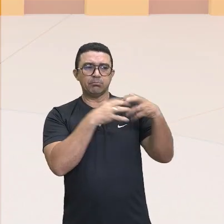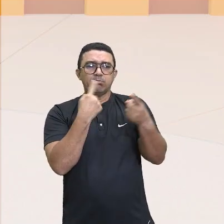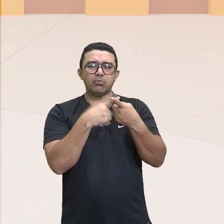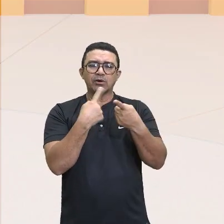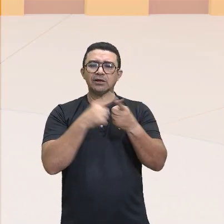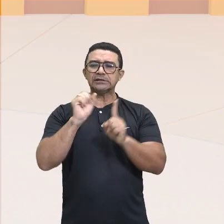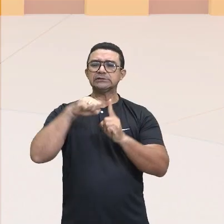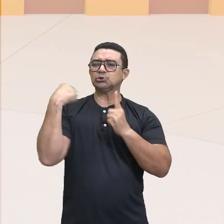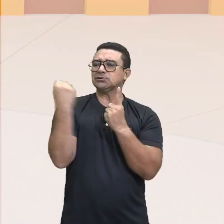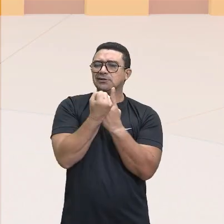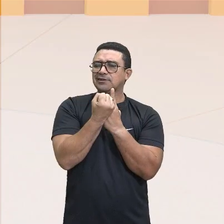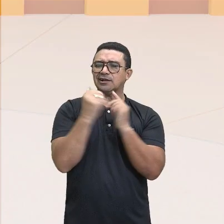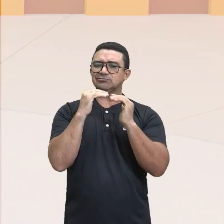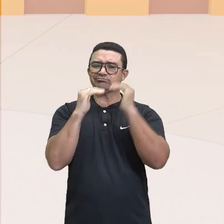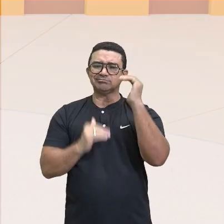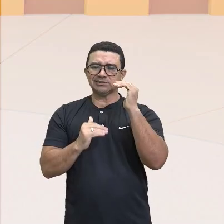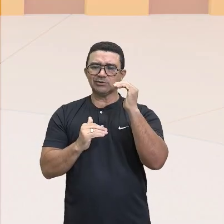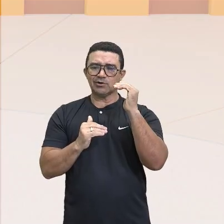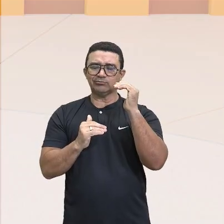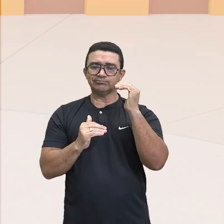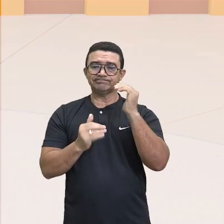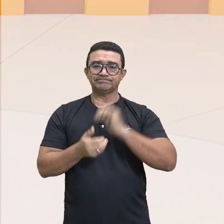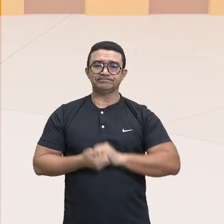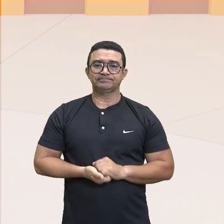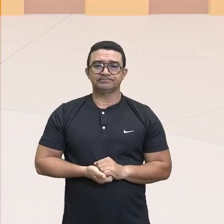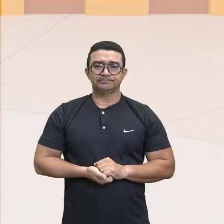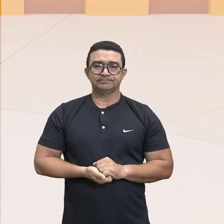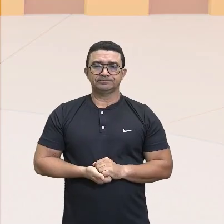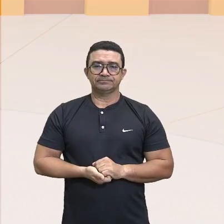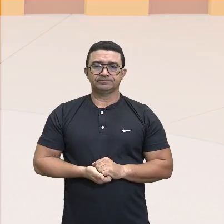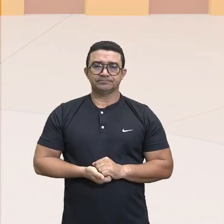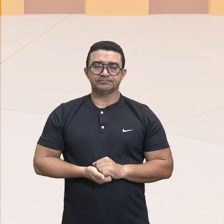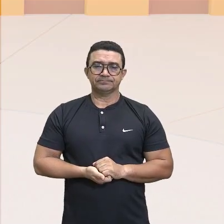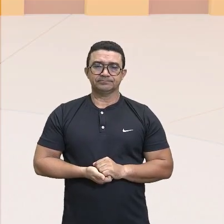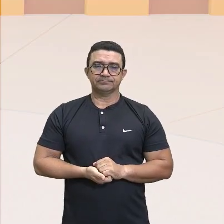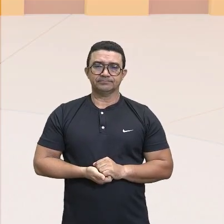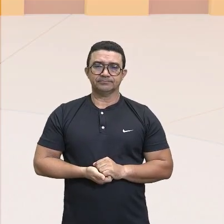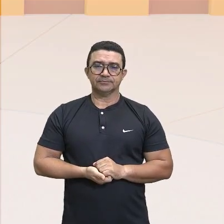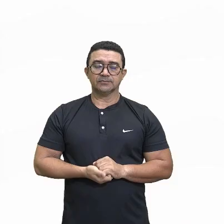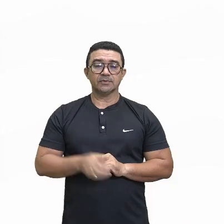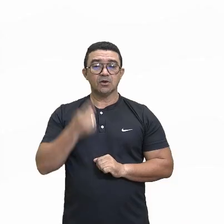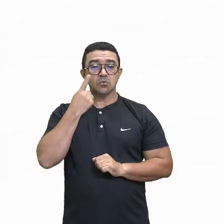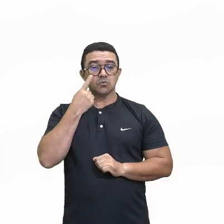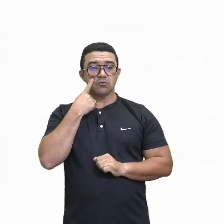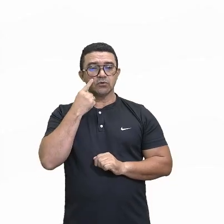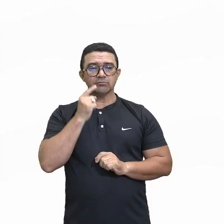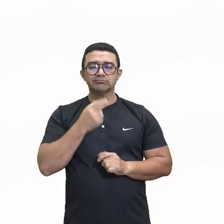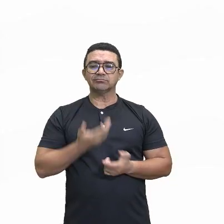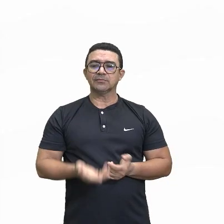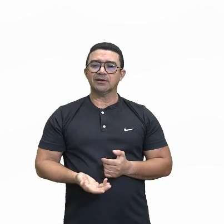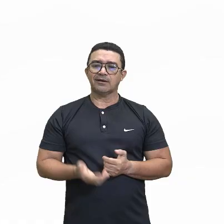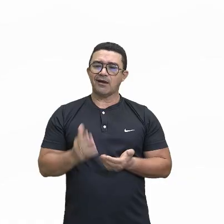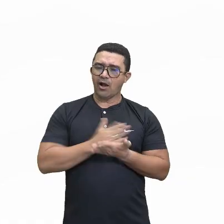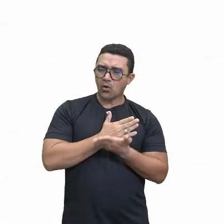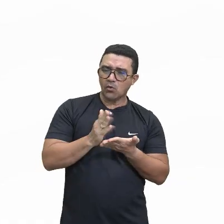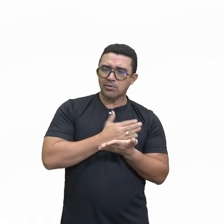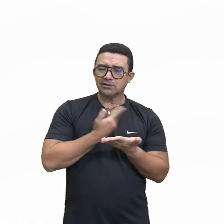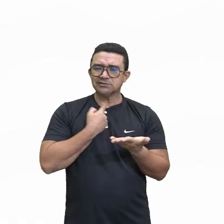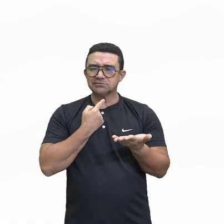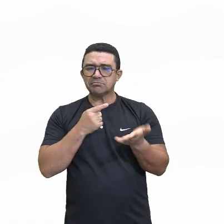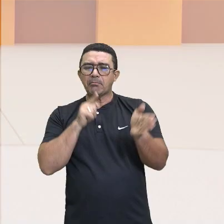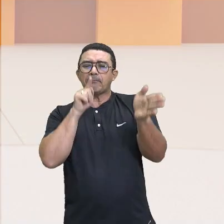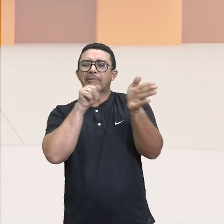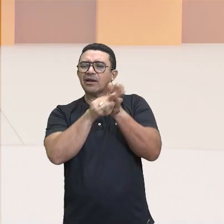sociedade está desse jeito, tão desigual. A gente vai dar uma olhada agora nesses questionamentos, que a gente vai fazer agora aqui